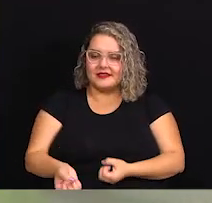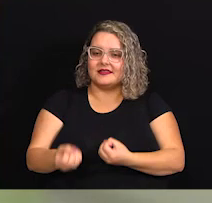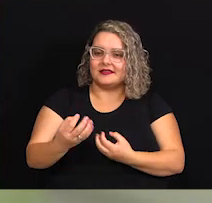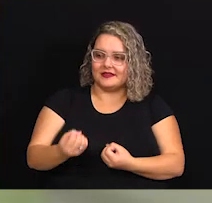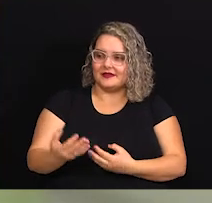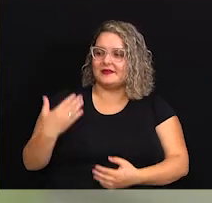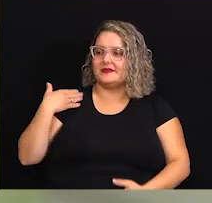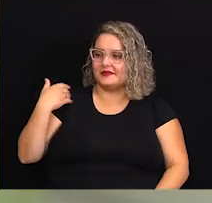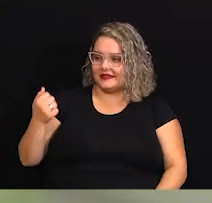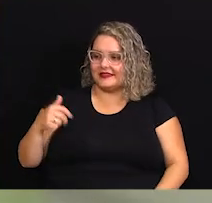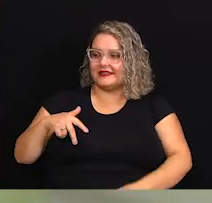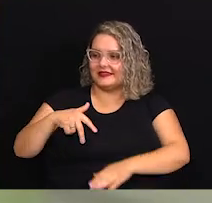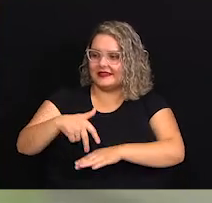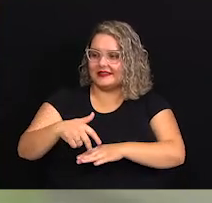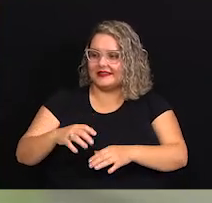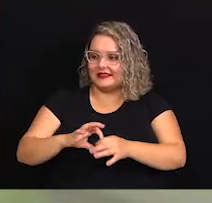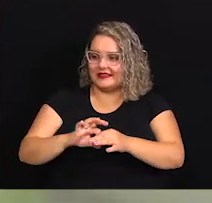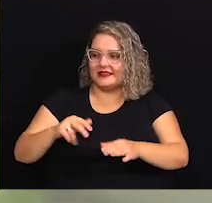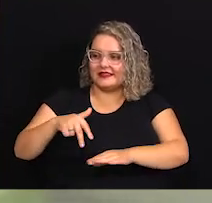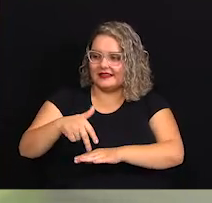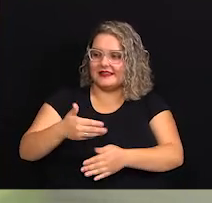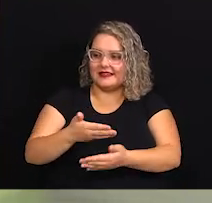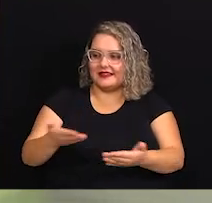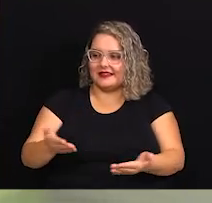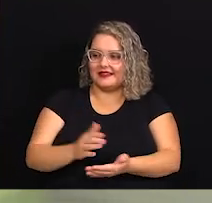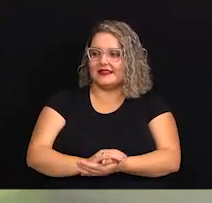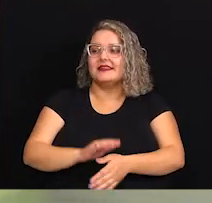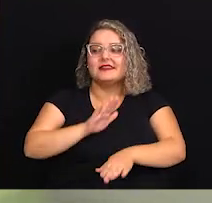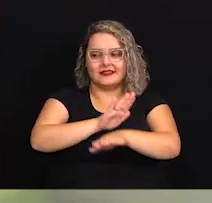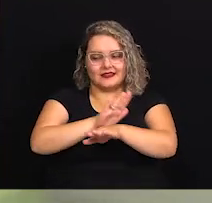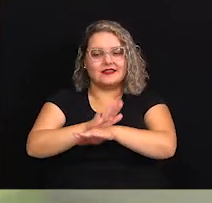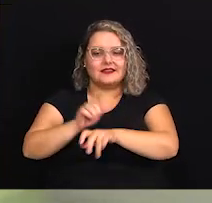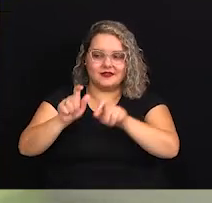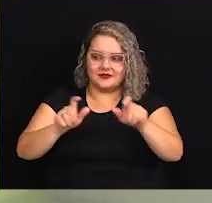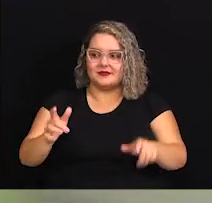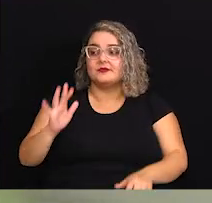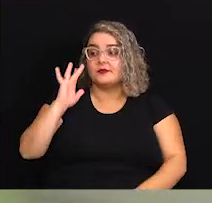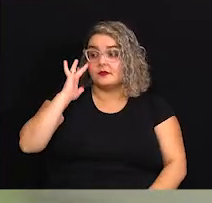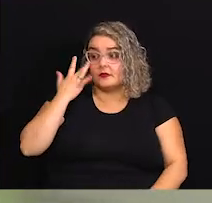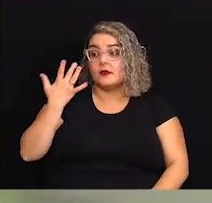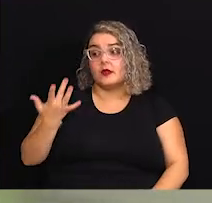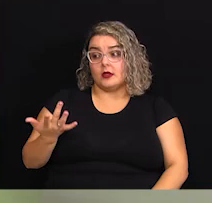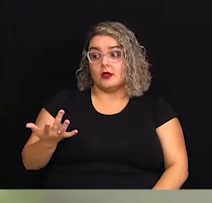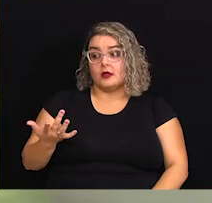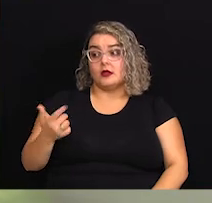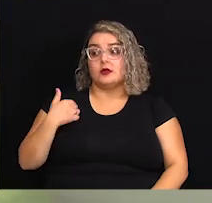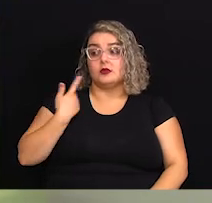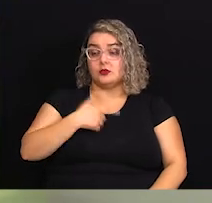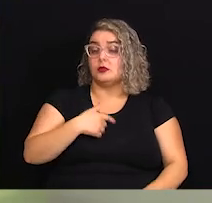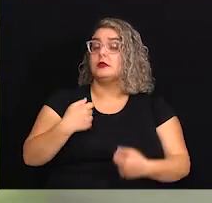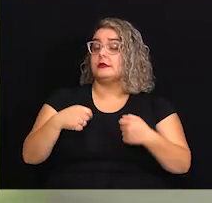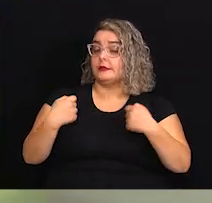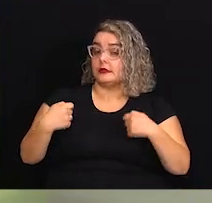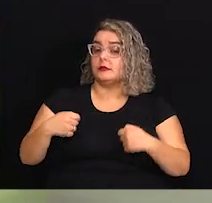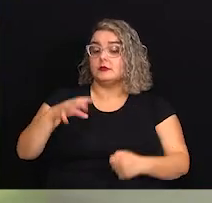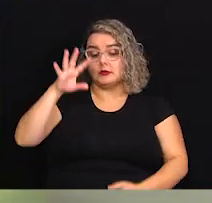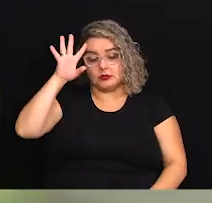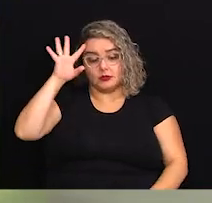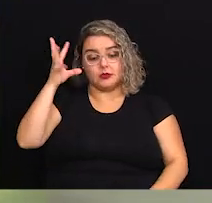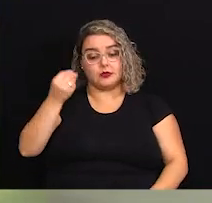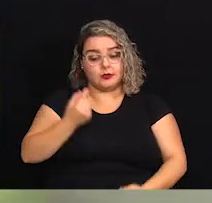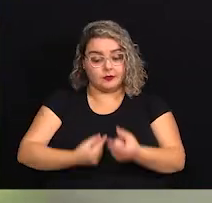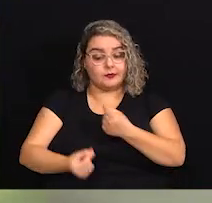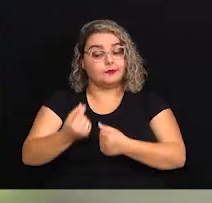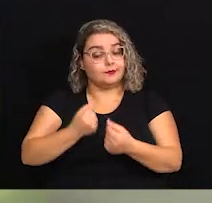informação, podem me chamar que eu estou aqui disposta para ajudar as pessoas, porque eu acho que nós estamos precisando muito de